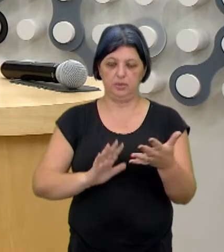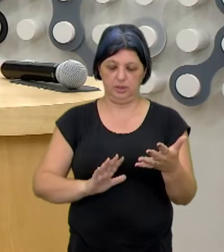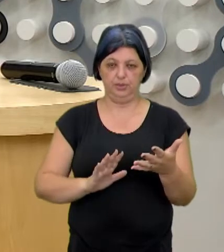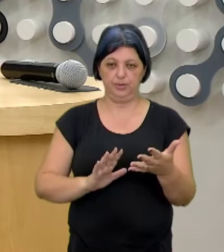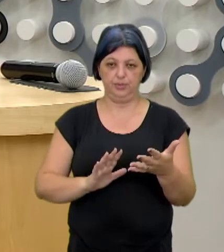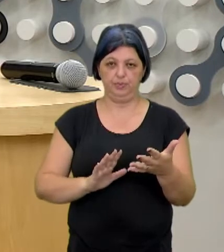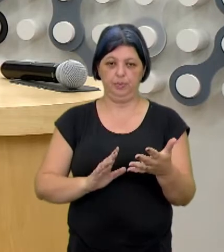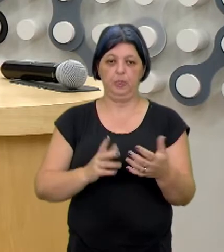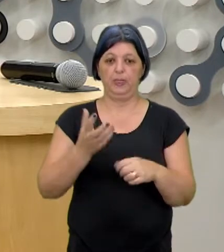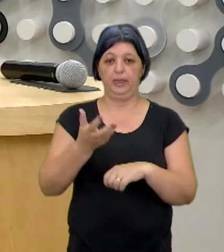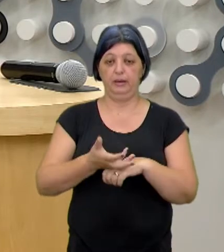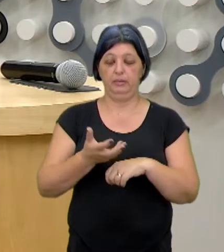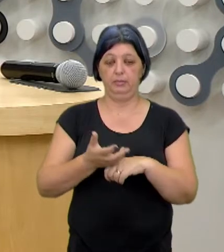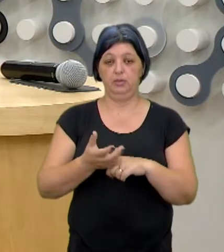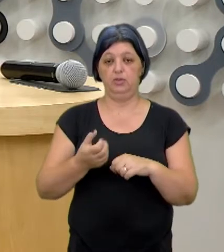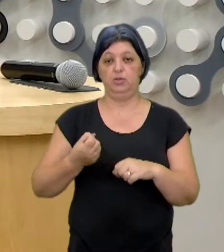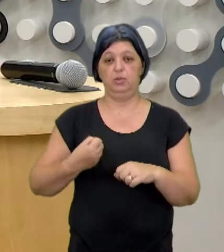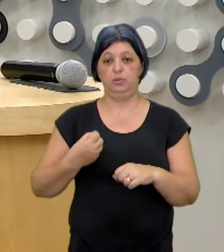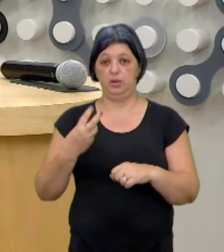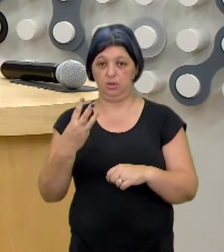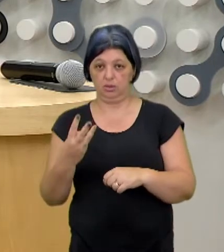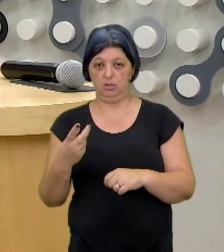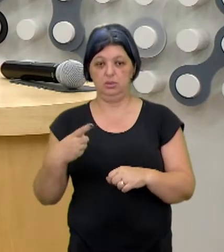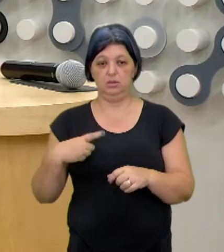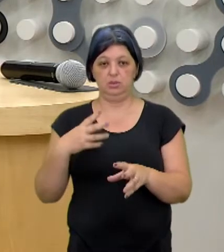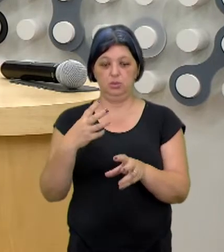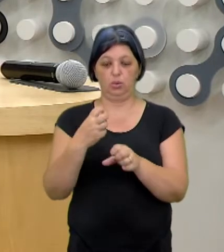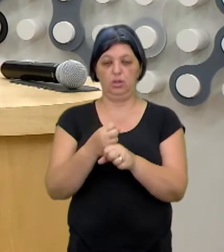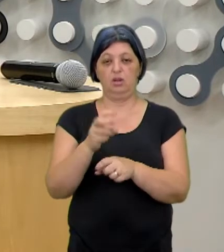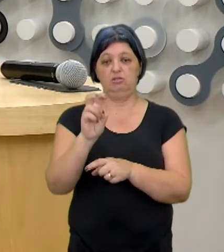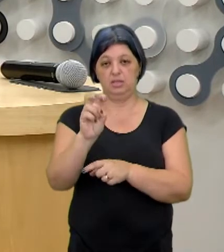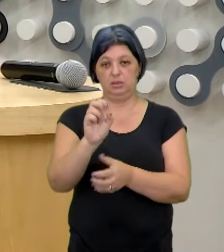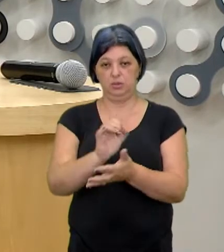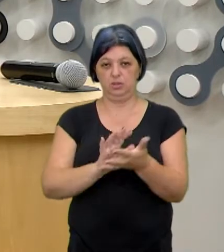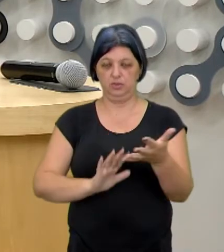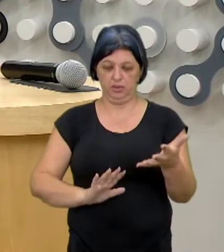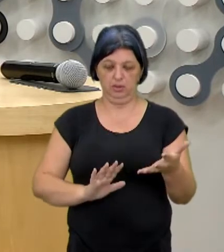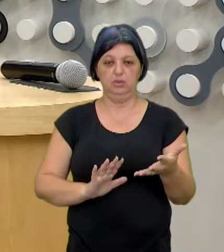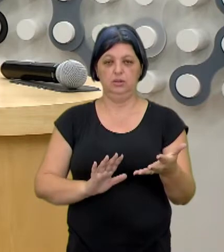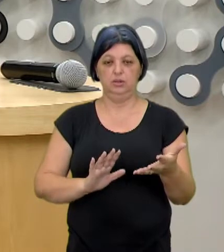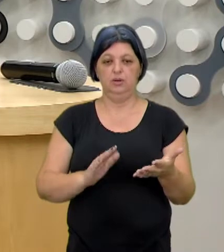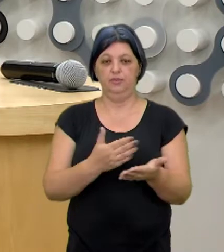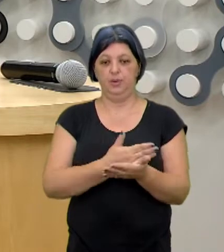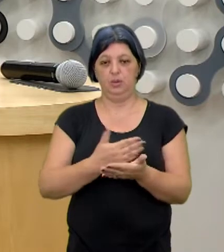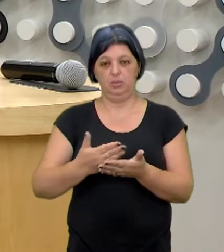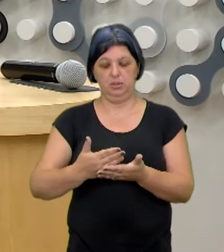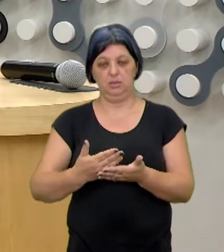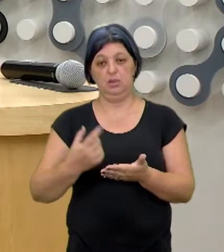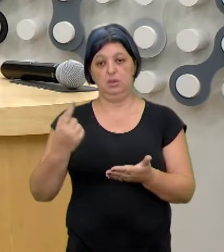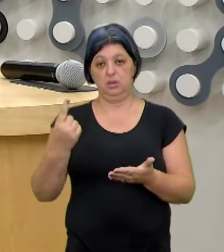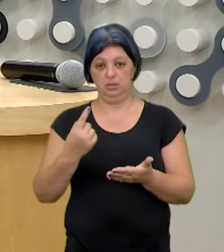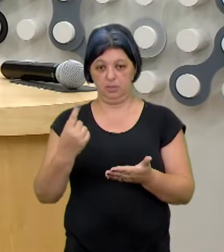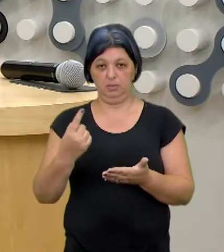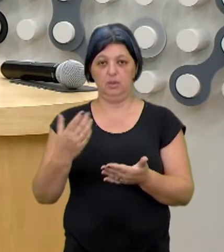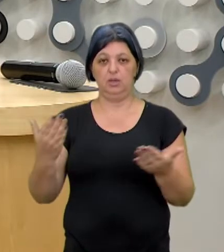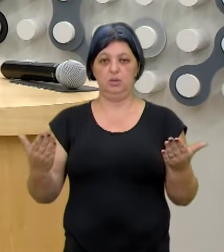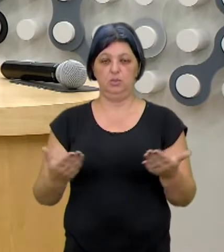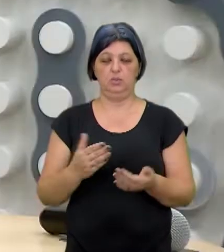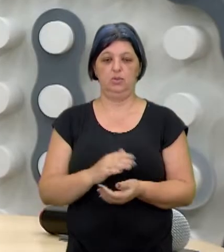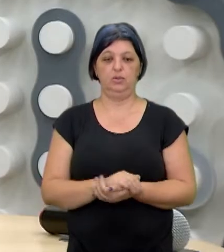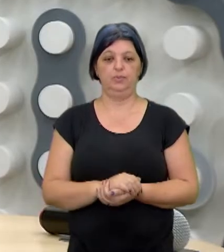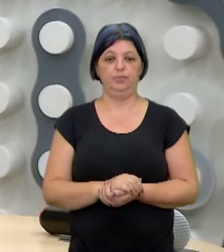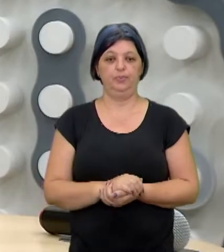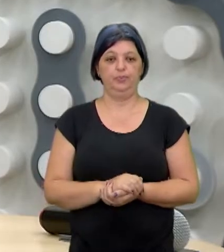nesse componente 3 nós temos aí 5 atividades. Nós vamos iniciar com a primeira atividade, né? Na qual ela tem